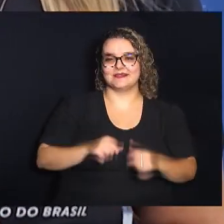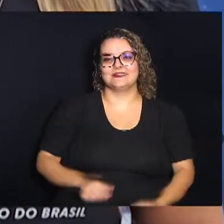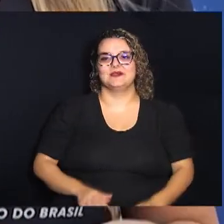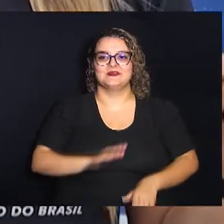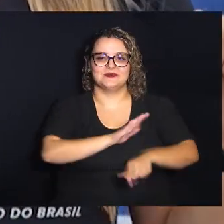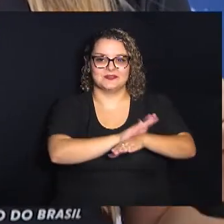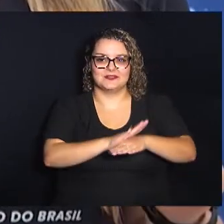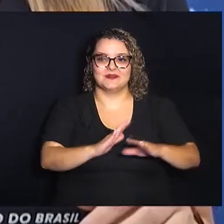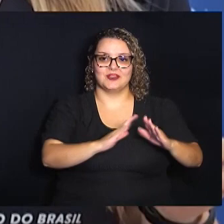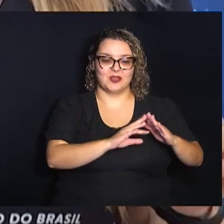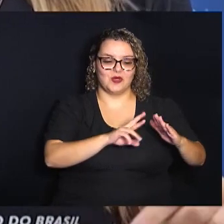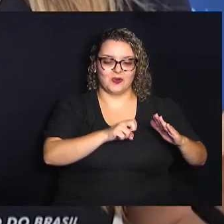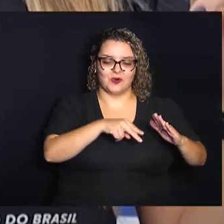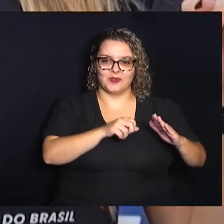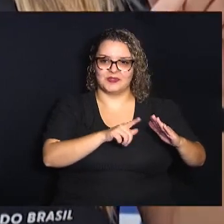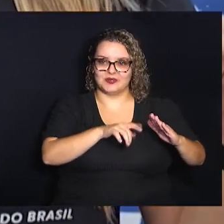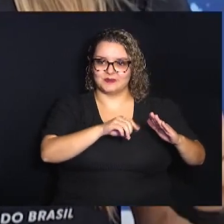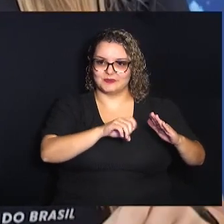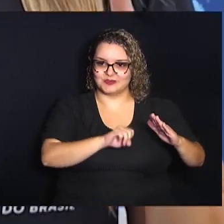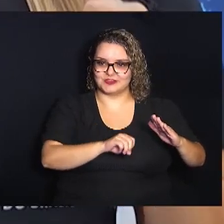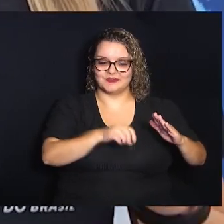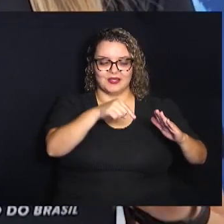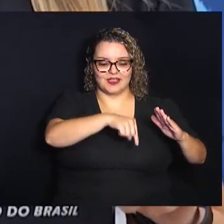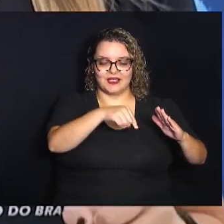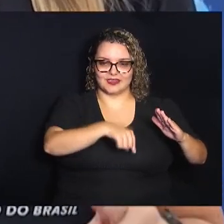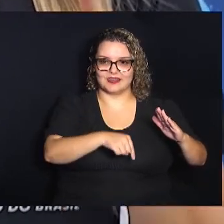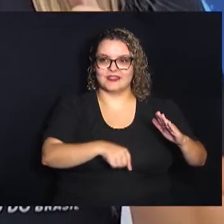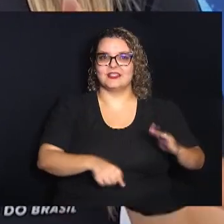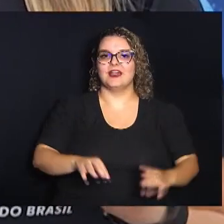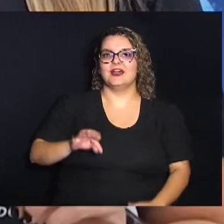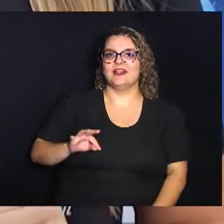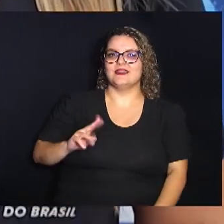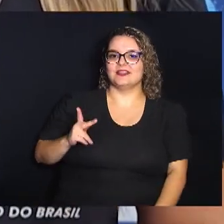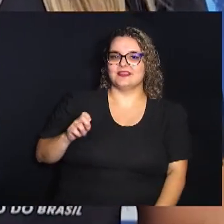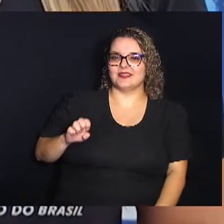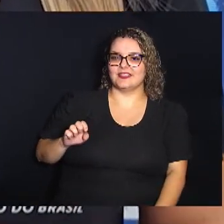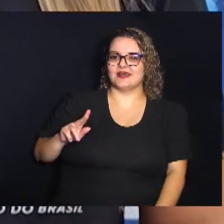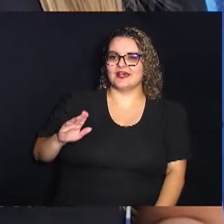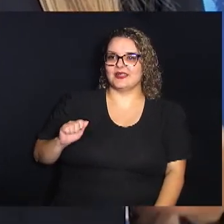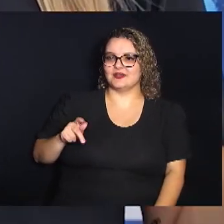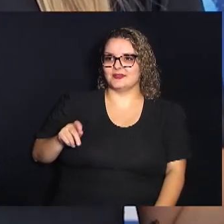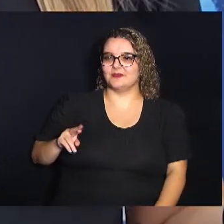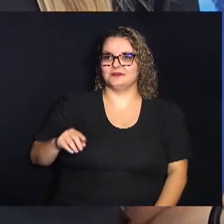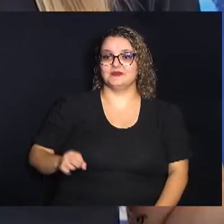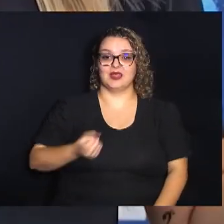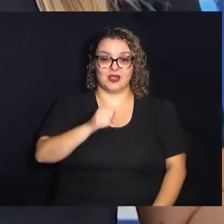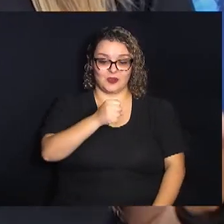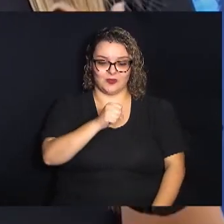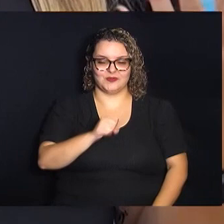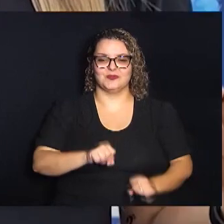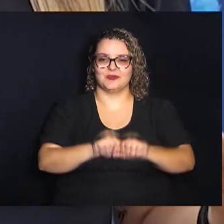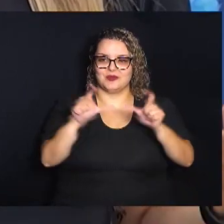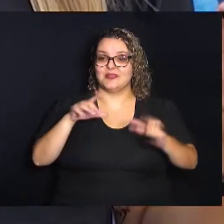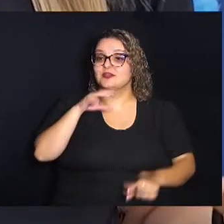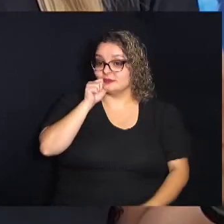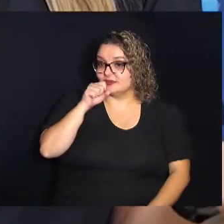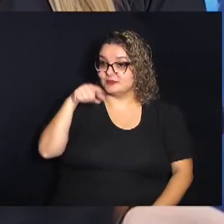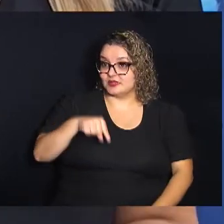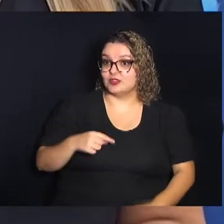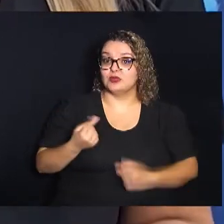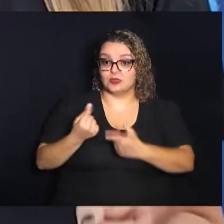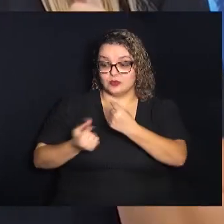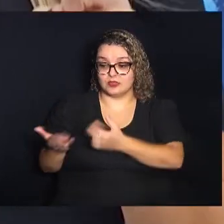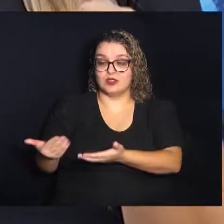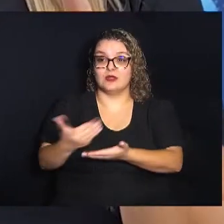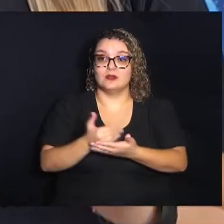Casa Ronald McDonald de Campinas, que vai acontecer aqui na Decathlon neste sábado, a partir das 8 da manhã. Vai ser um torneio que toda a arrecadação vai ser em